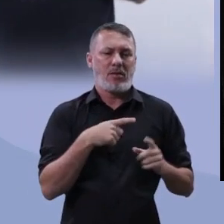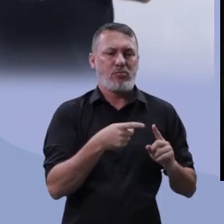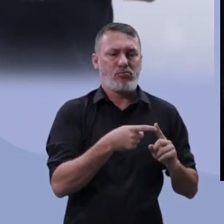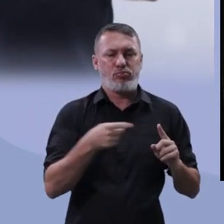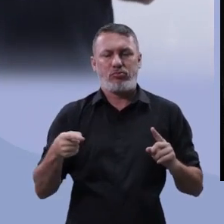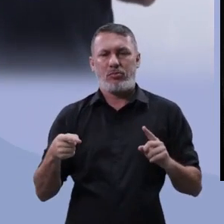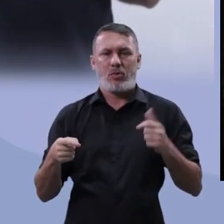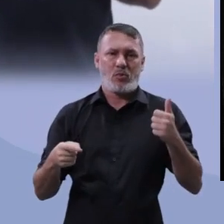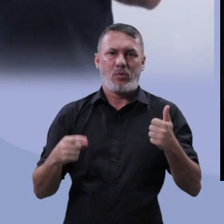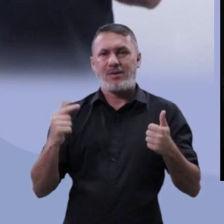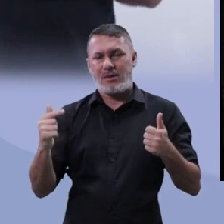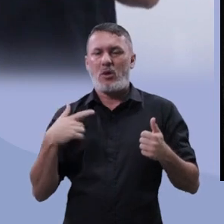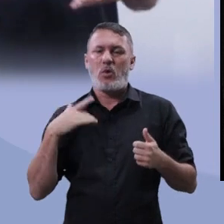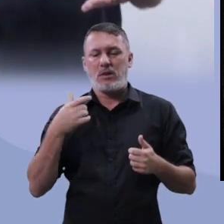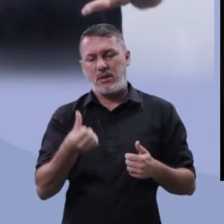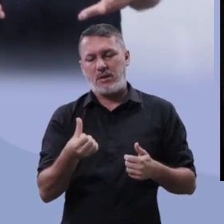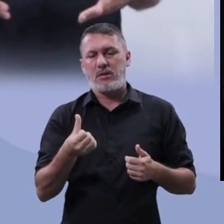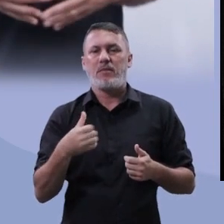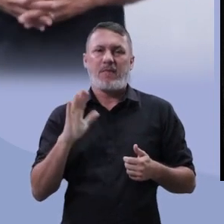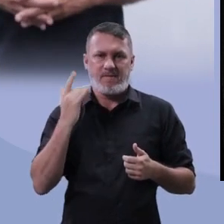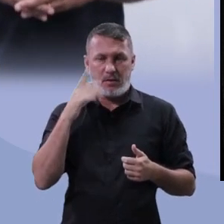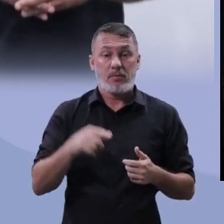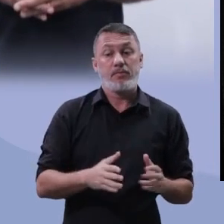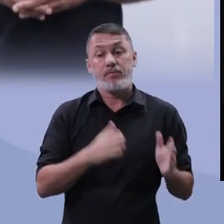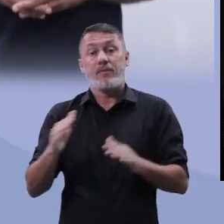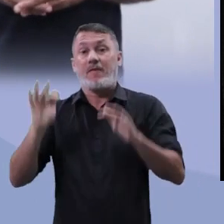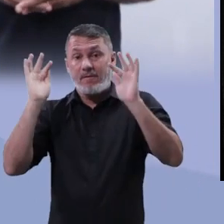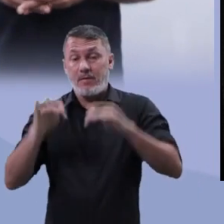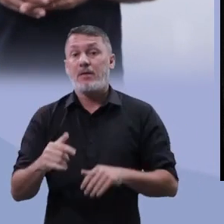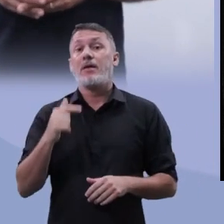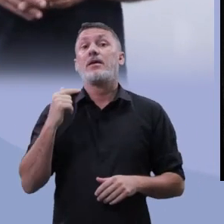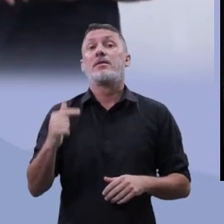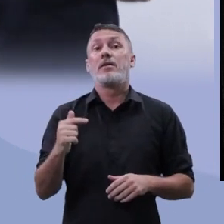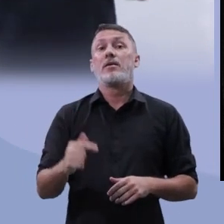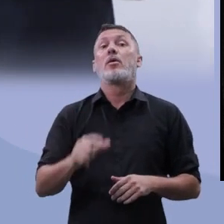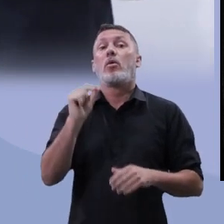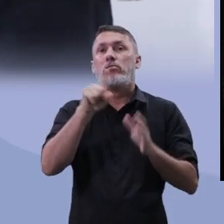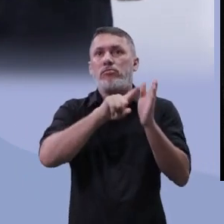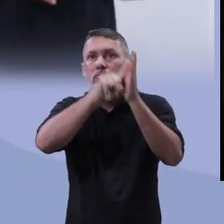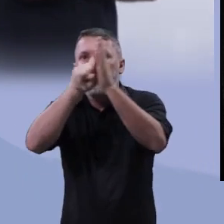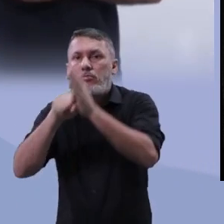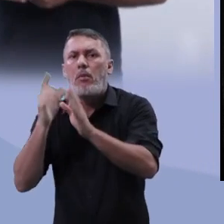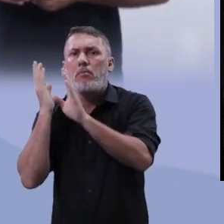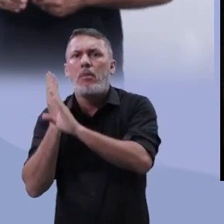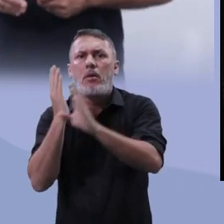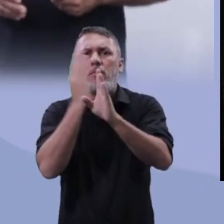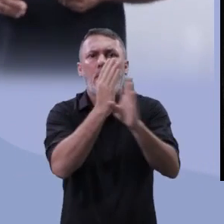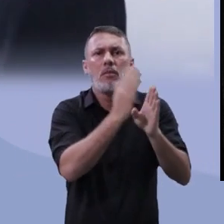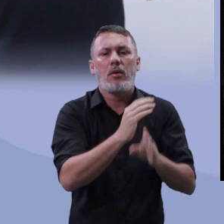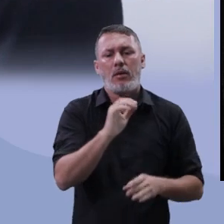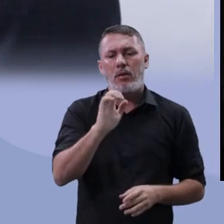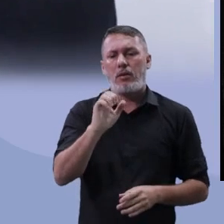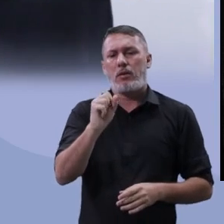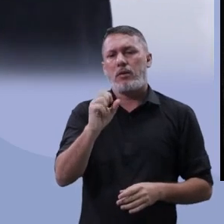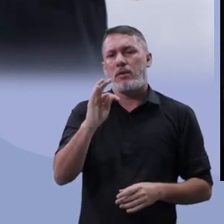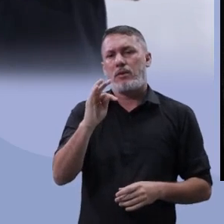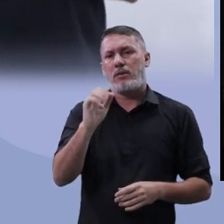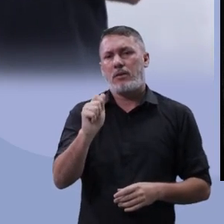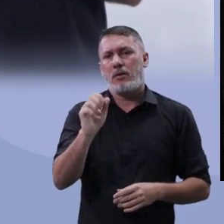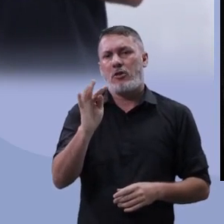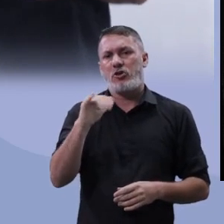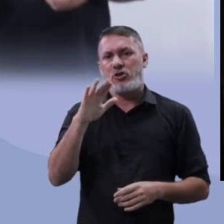7 competências matemáticas do Enem. E, por fim, a competência 7, estatística e probabilidade. Tá certo, meu